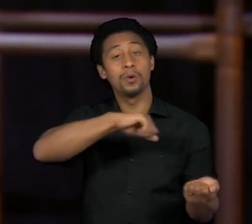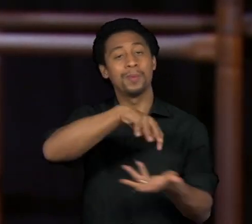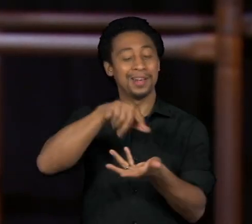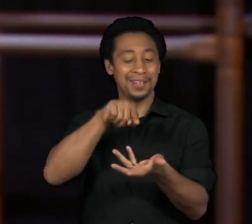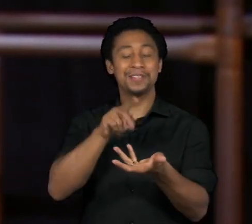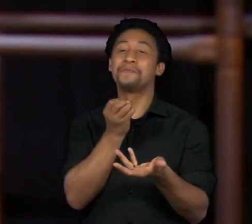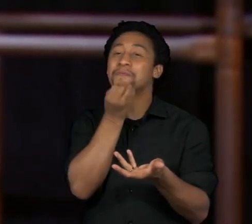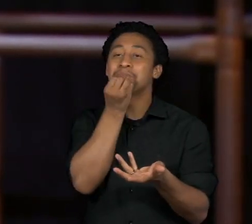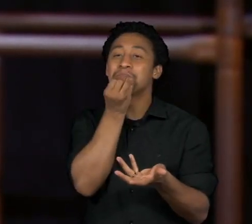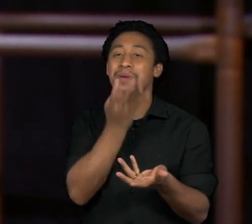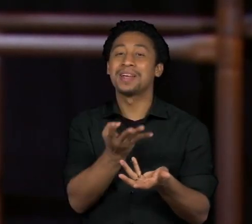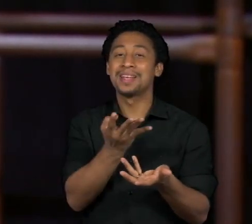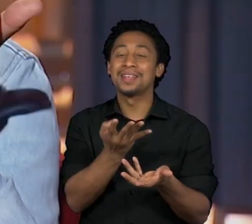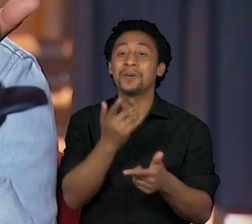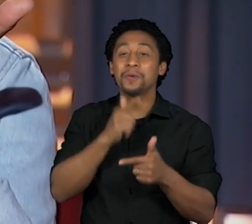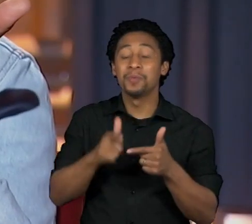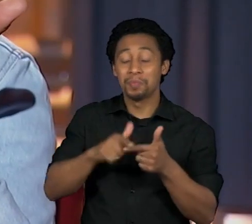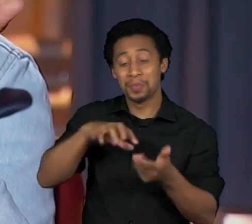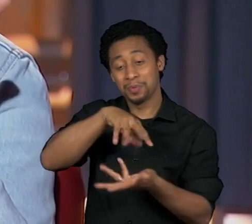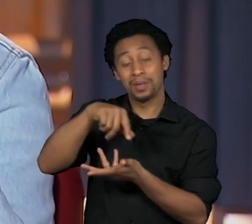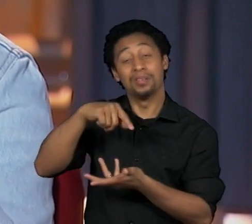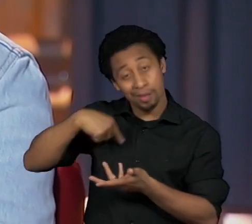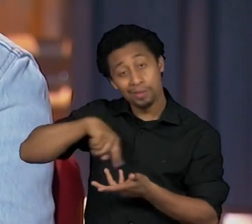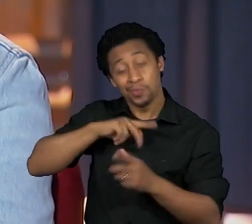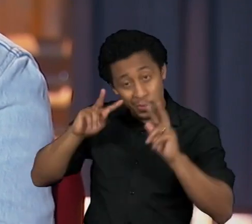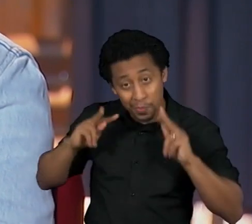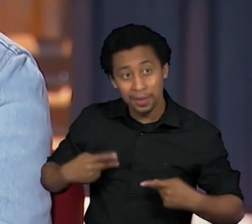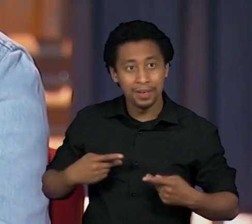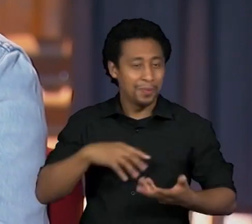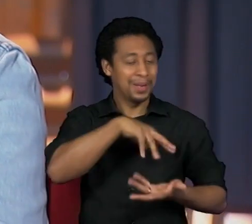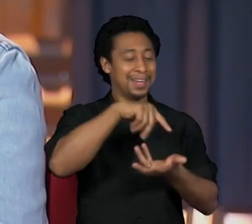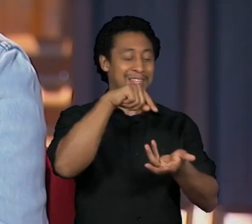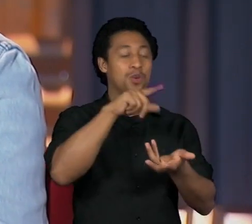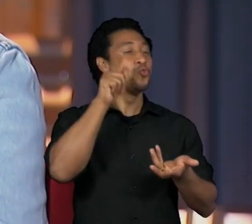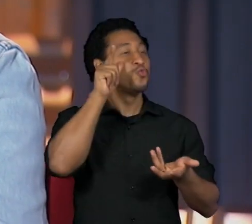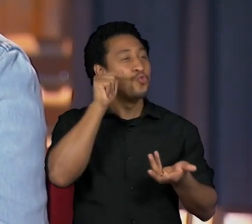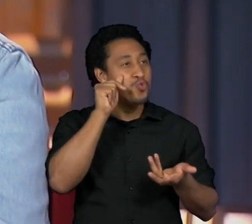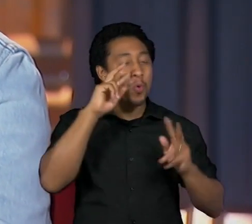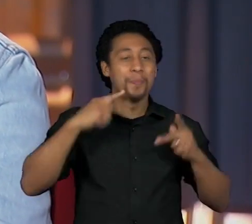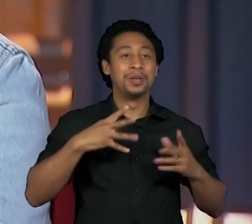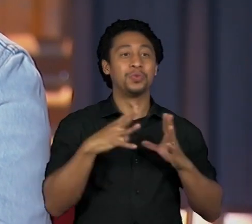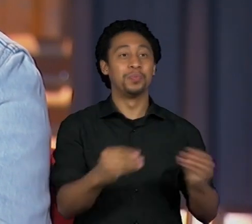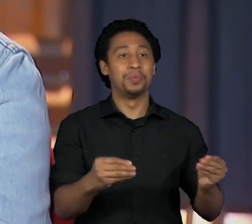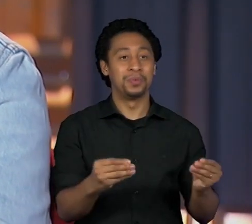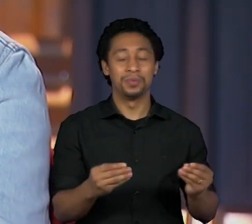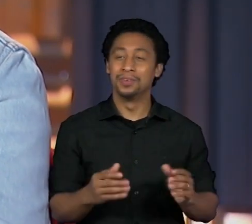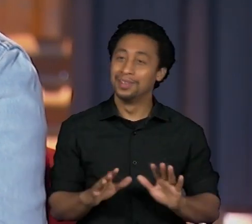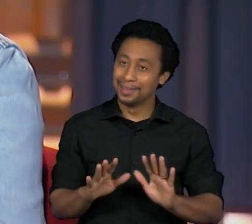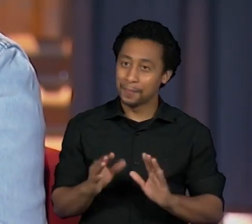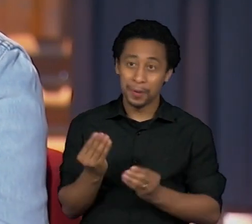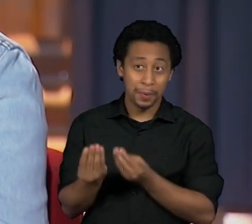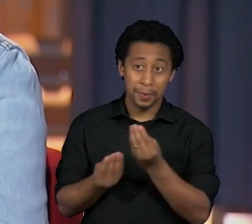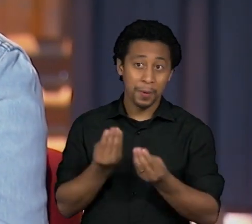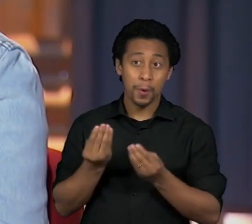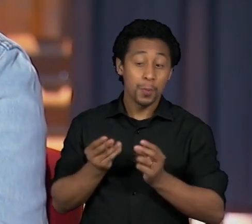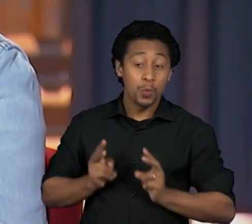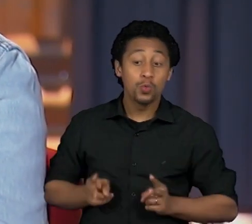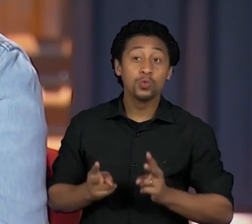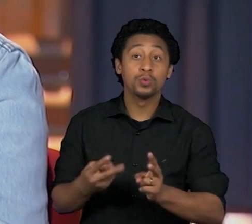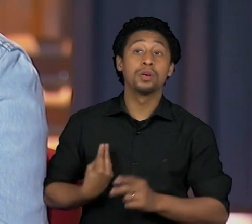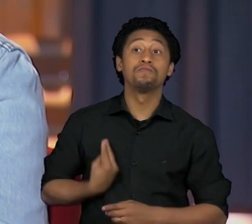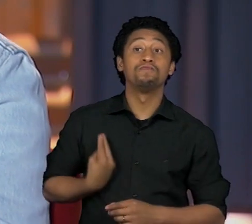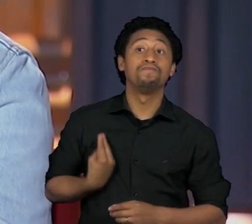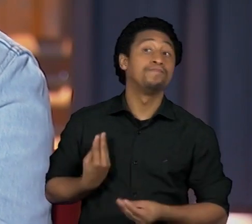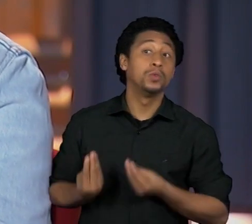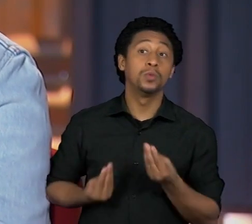O planeta vai ficar aliviado. Vai ficar aliviado. É. Né? Agora, o que a gente pode fazer para permanecer aqui? E isso significa transformar o